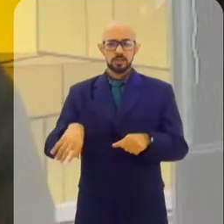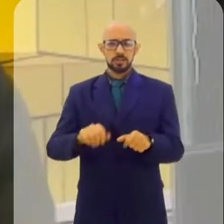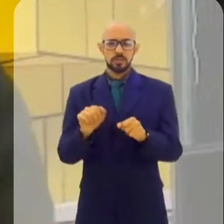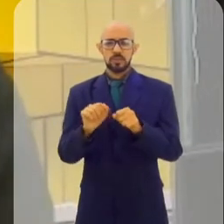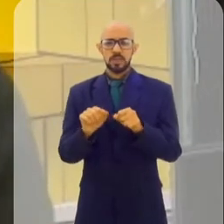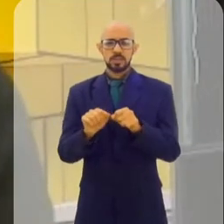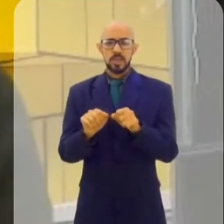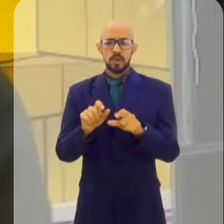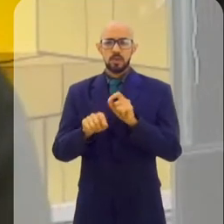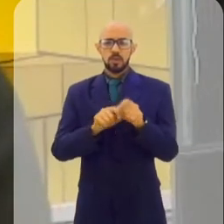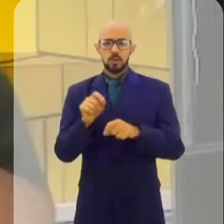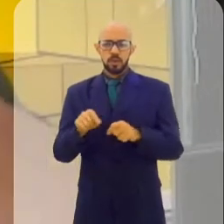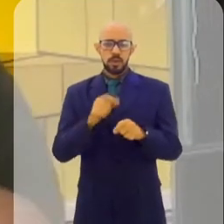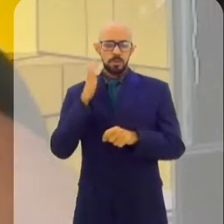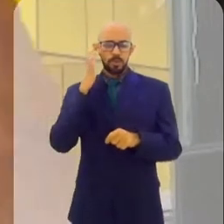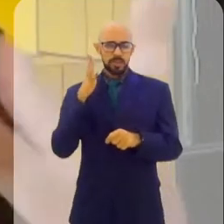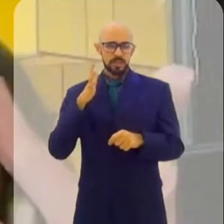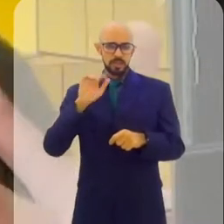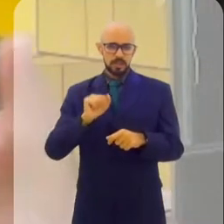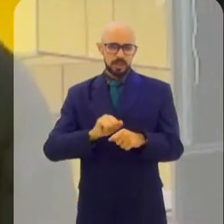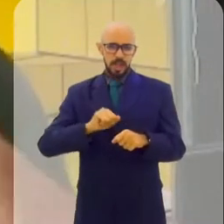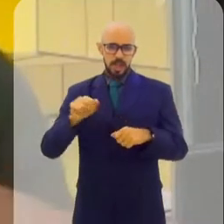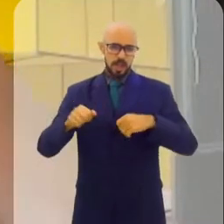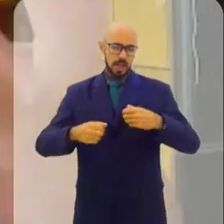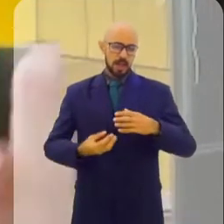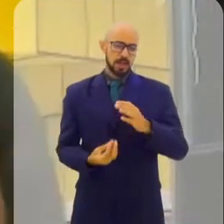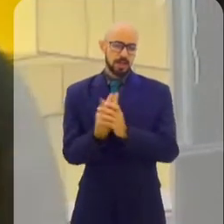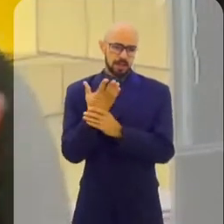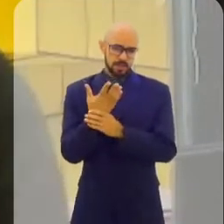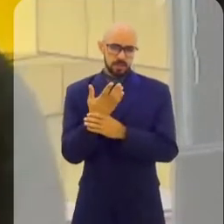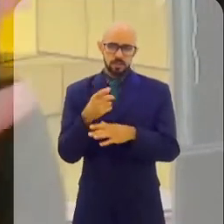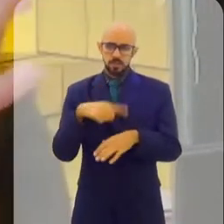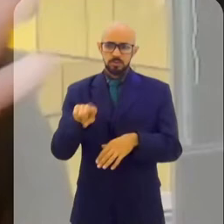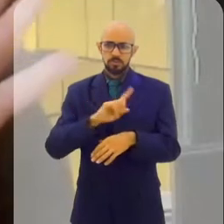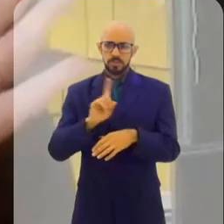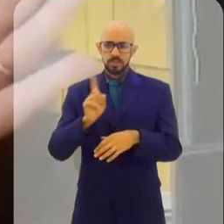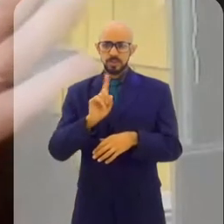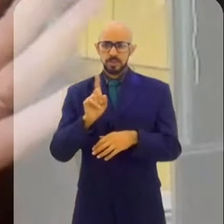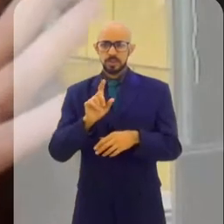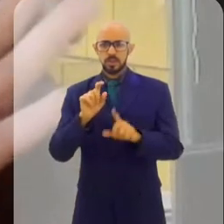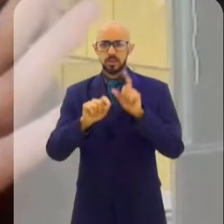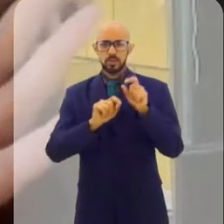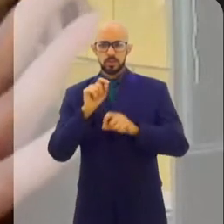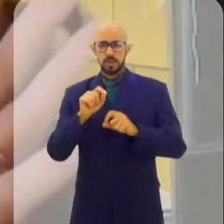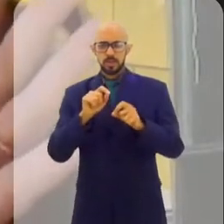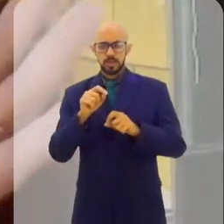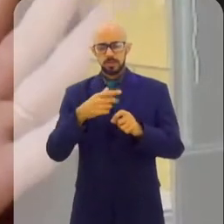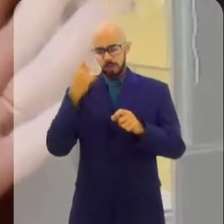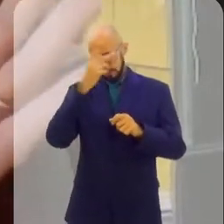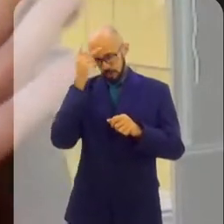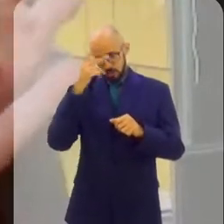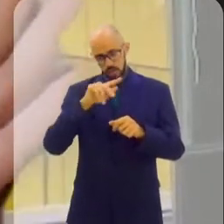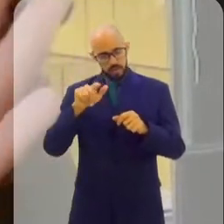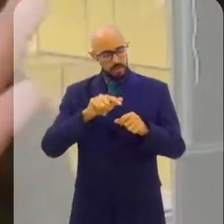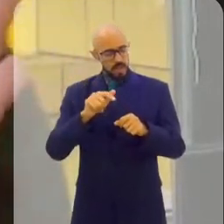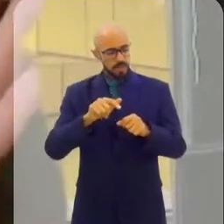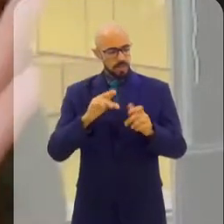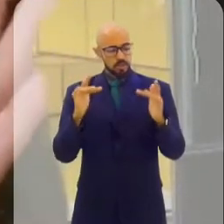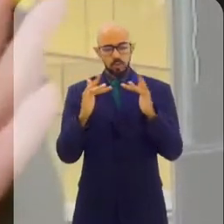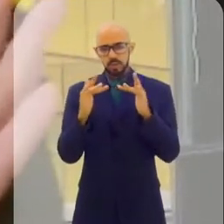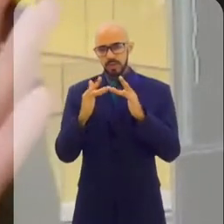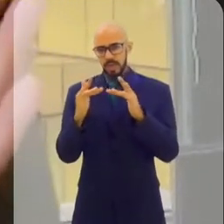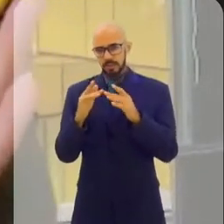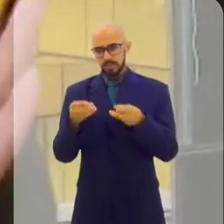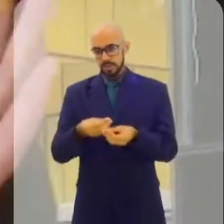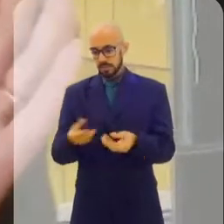que que facilita, né, a parte da produção, e você não precisa ter mais um intermediário para distribuir,